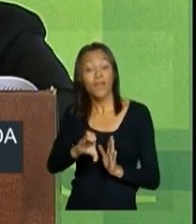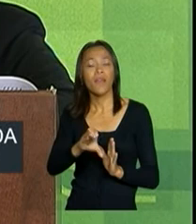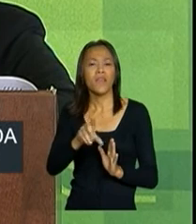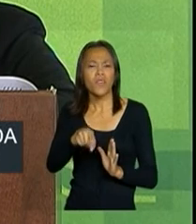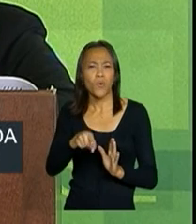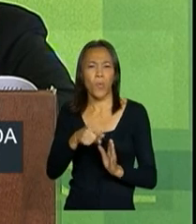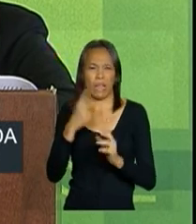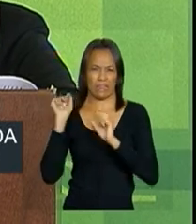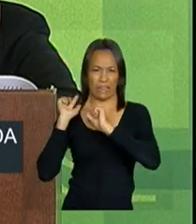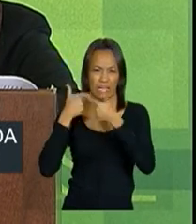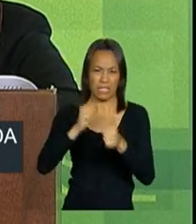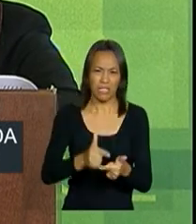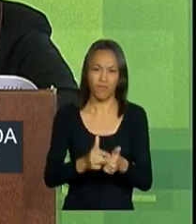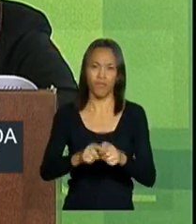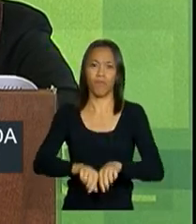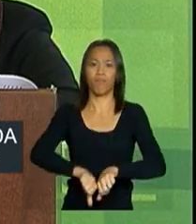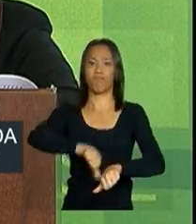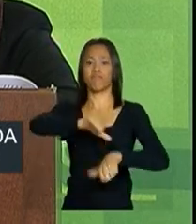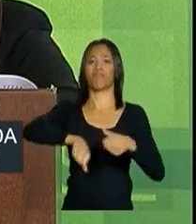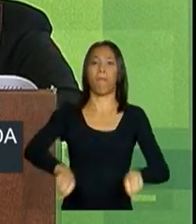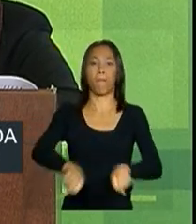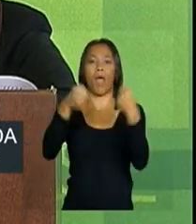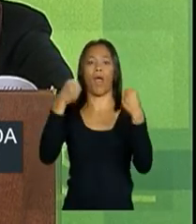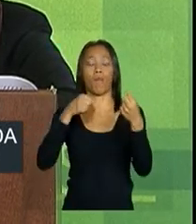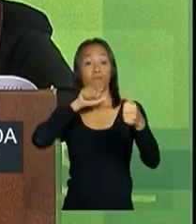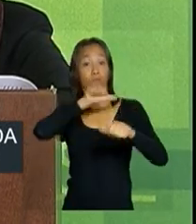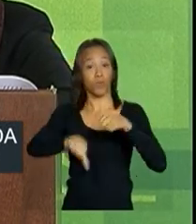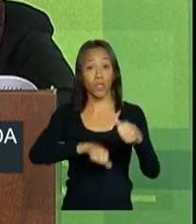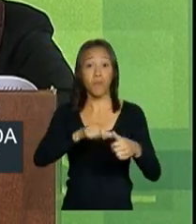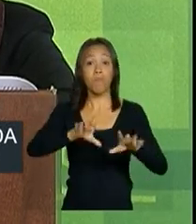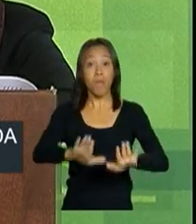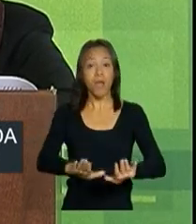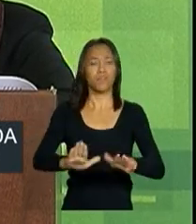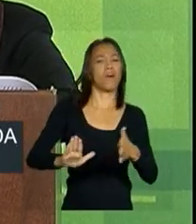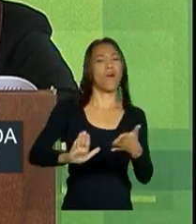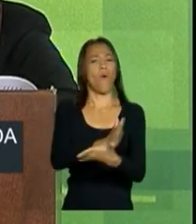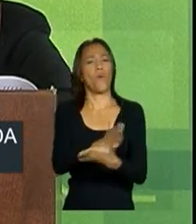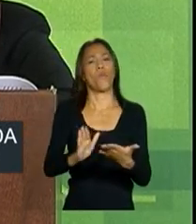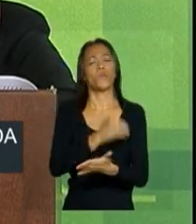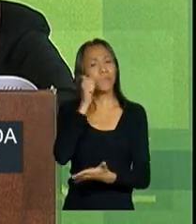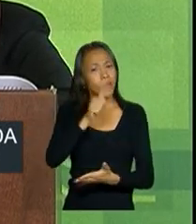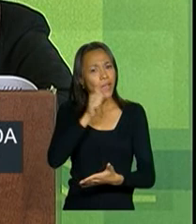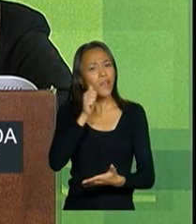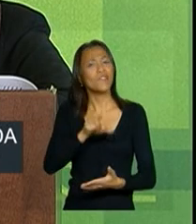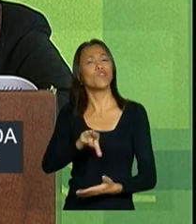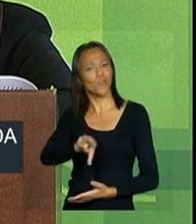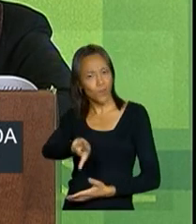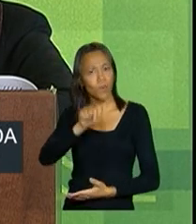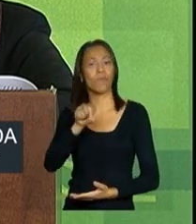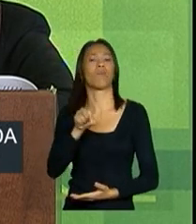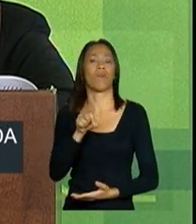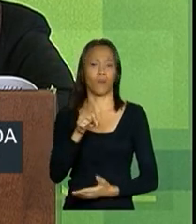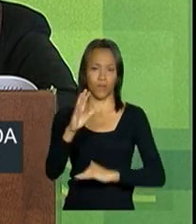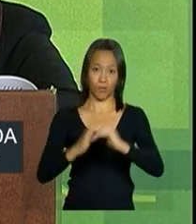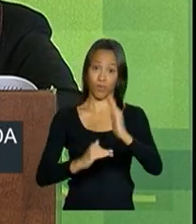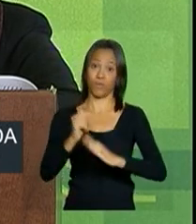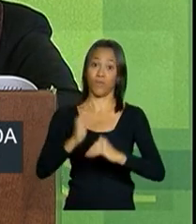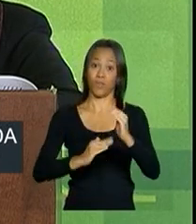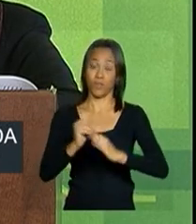da tradição foi rompido Mas algumas mulheres ainda escolhe aquelas profissões